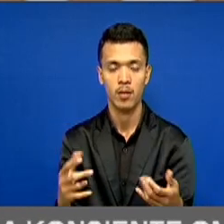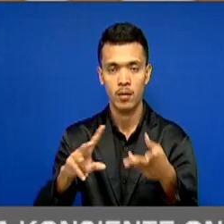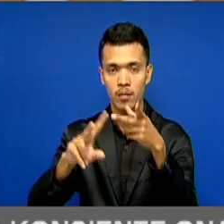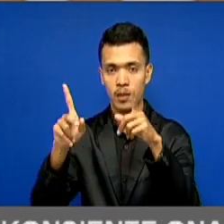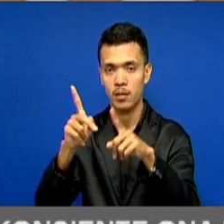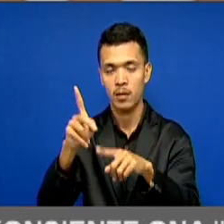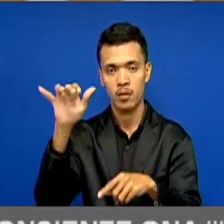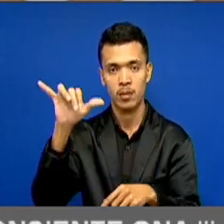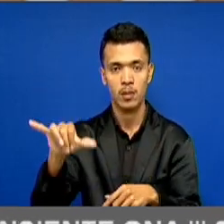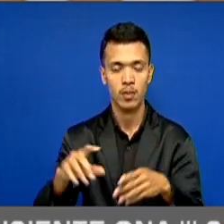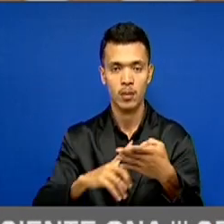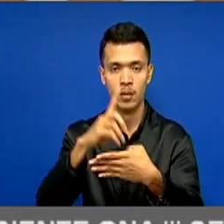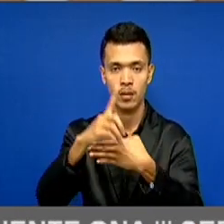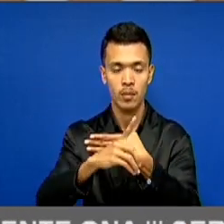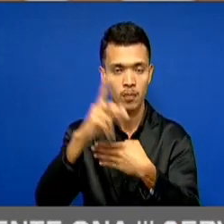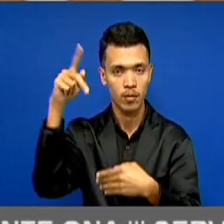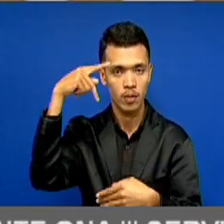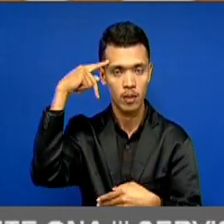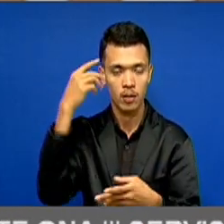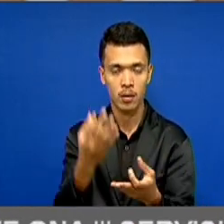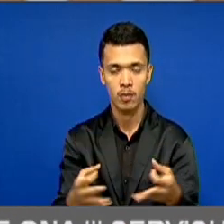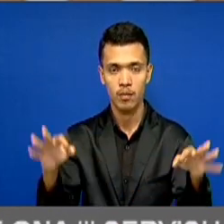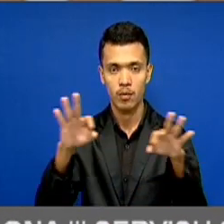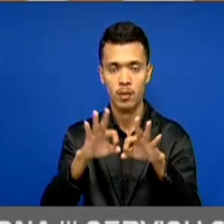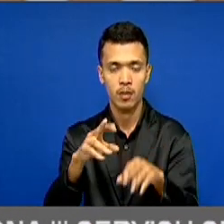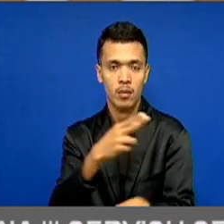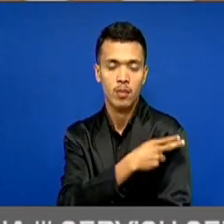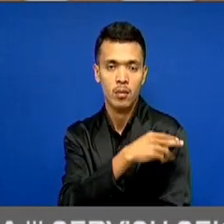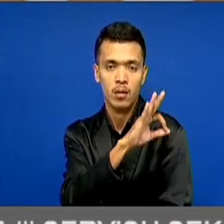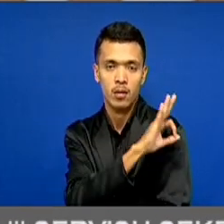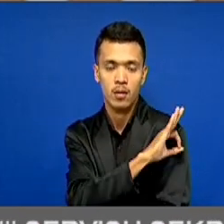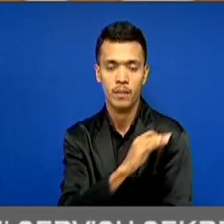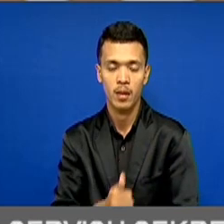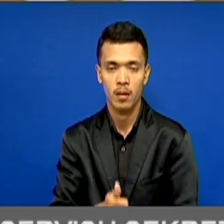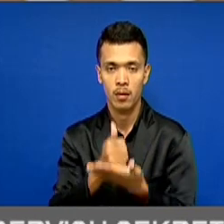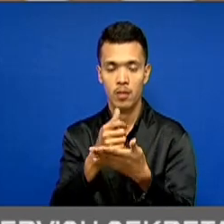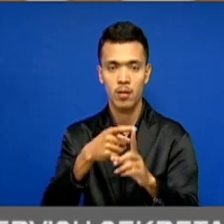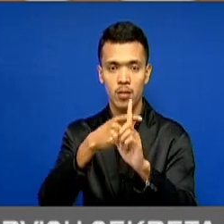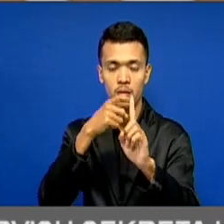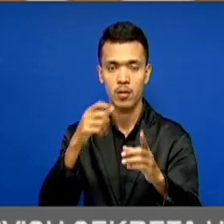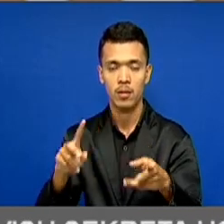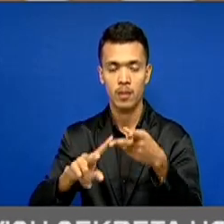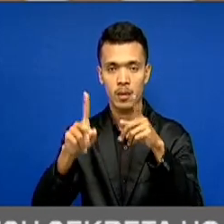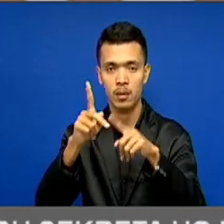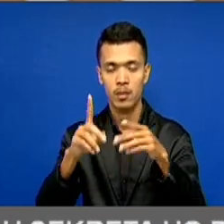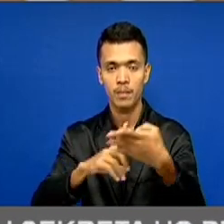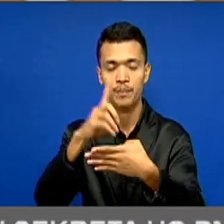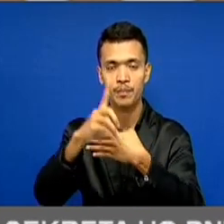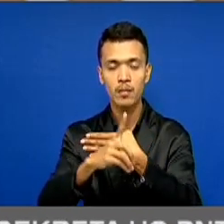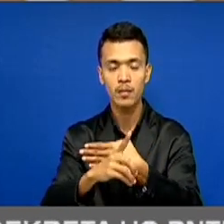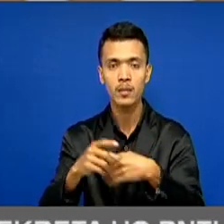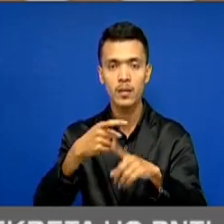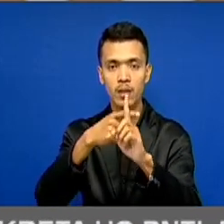sira hu dezenvolve politika importante sirane. UNICEF hu apoio hu sidoador dezenvolvimento sira hanesan governo Australia no